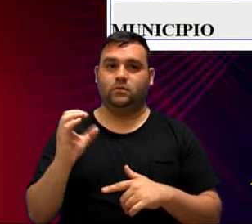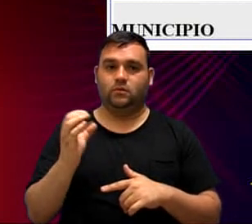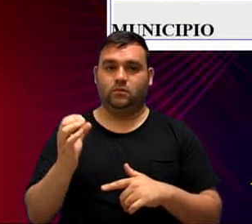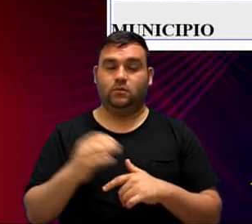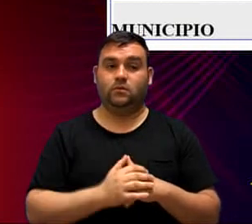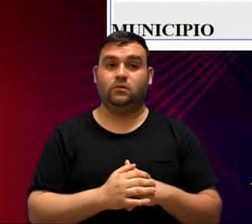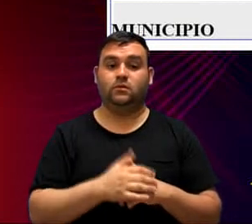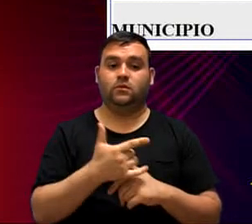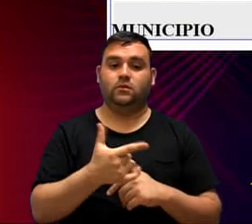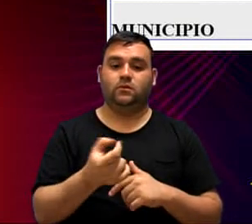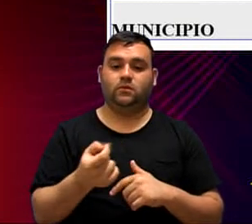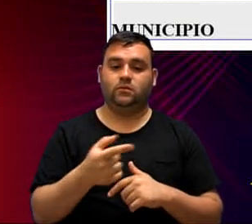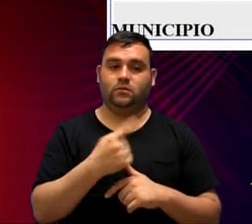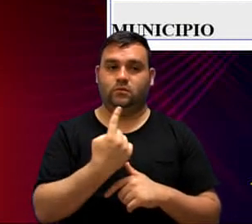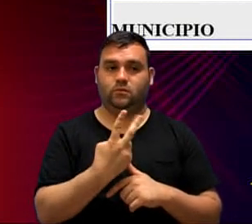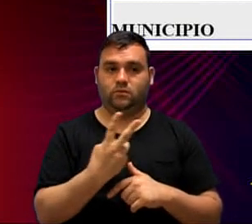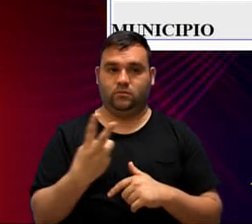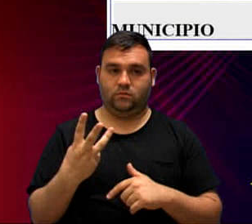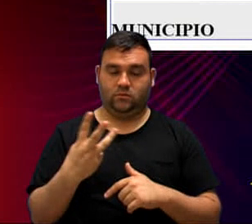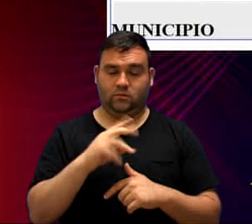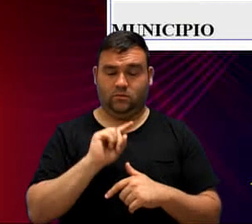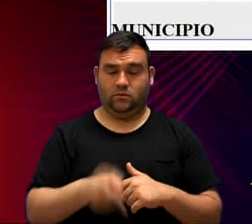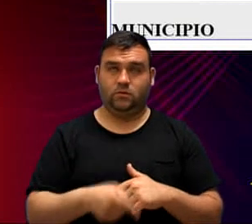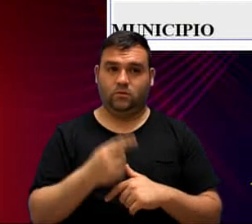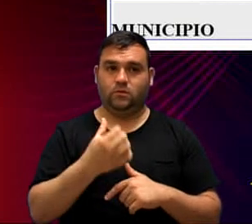R$ 117.788.070. 2020,